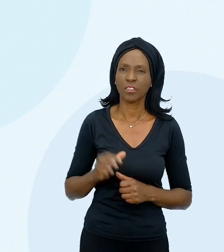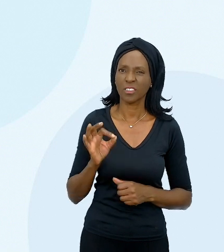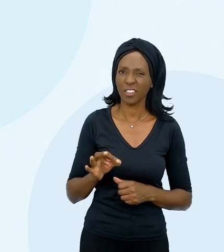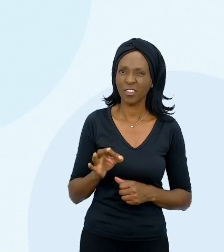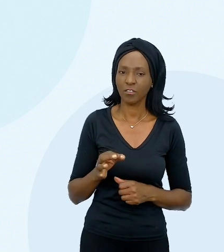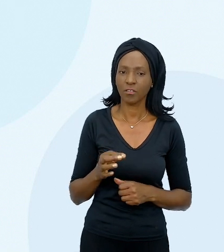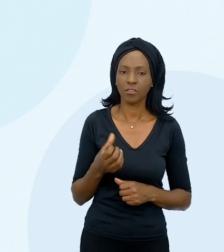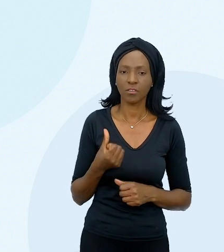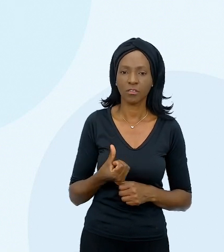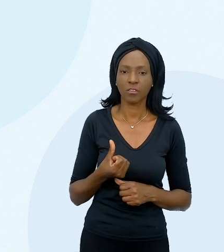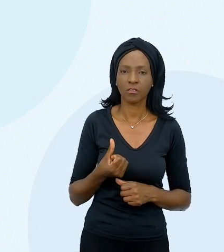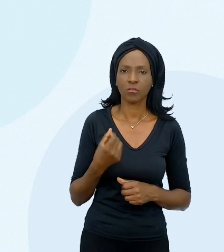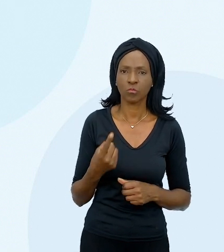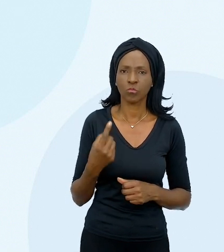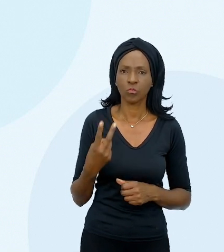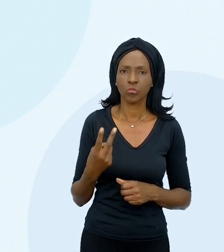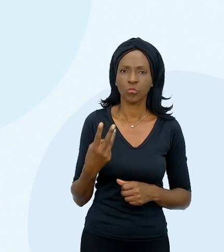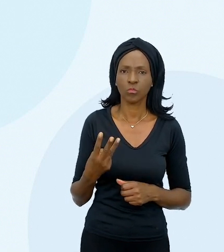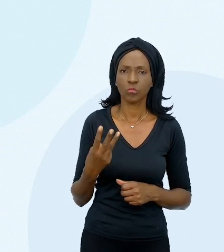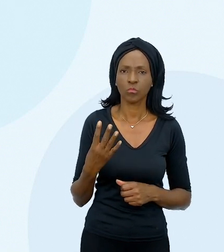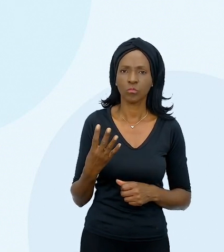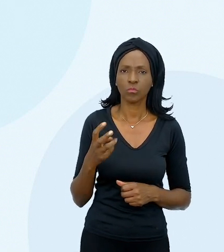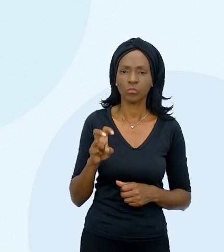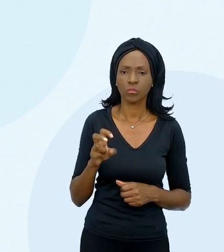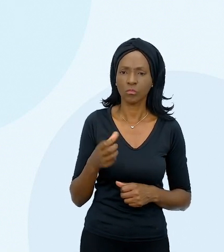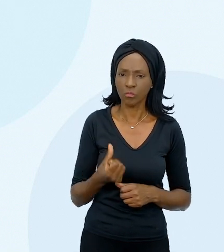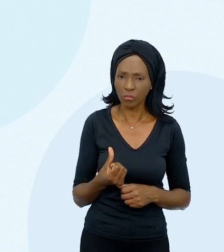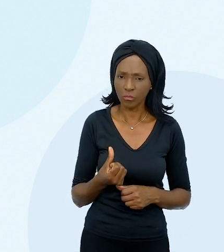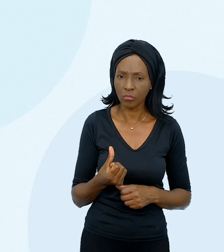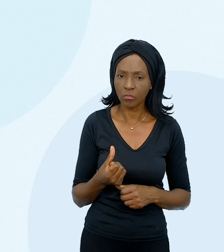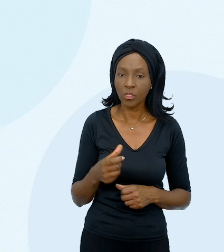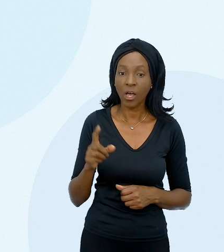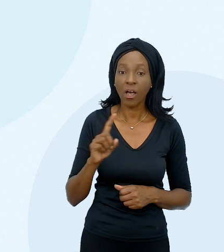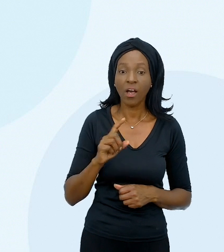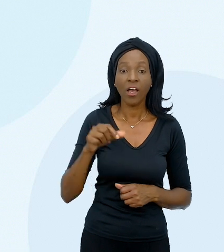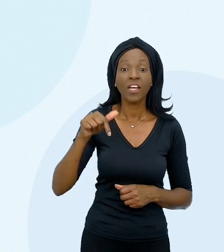1, 2, 3, 4, 5, 6. Ah, é 7. 7.